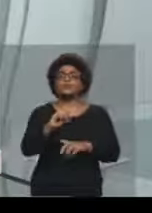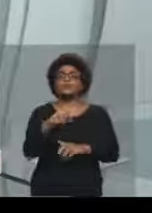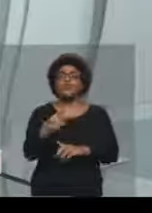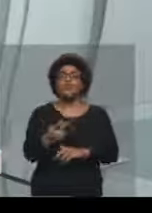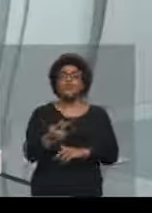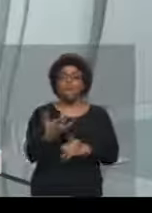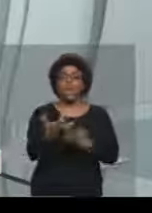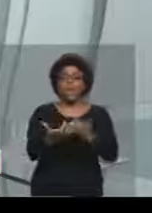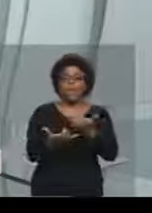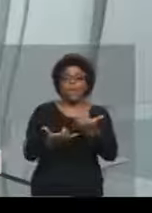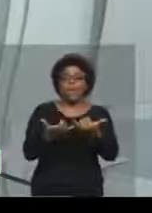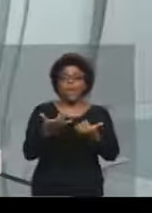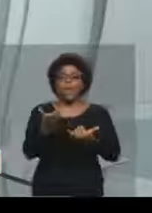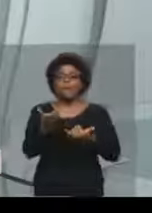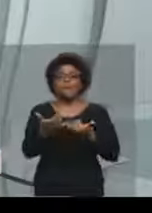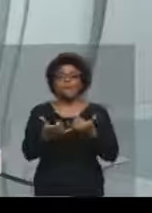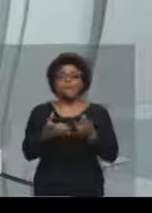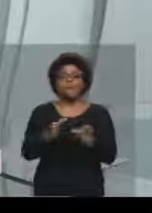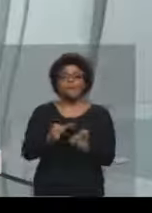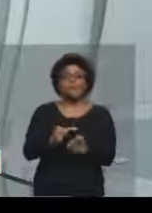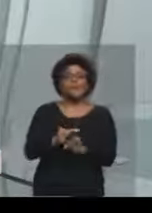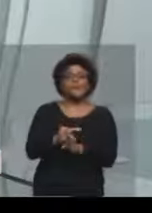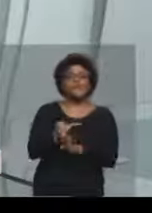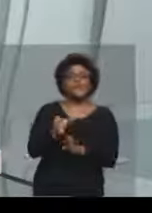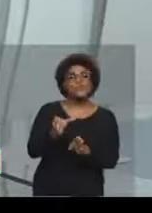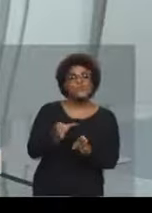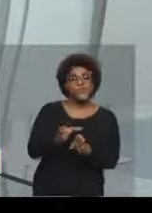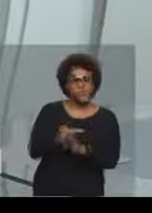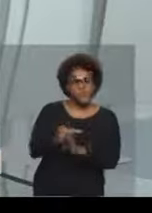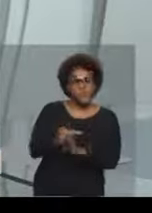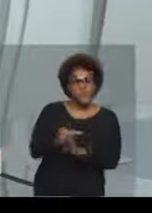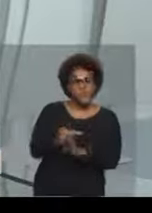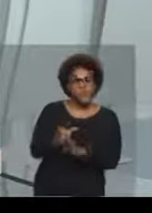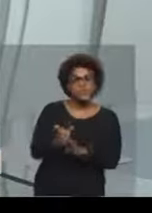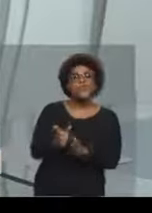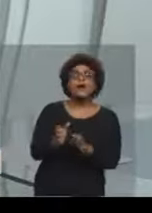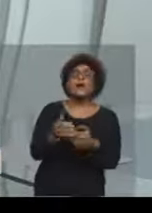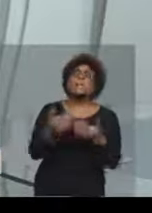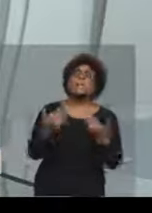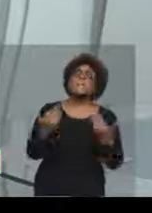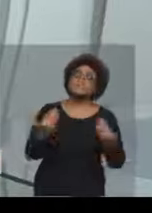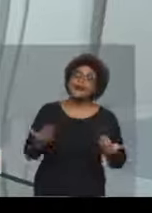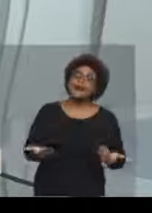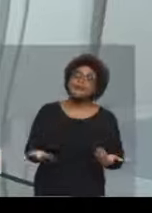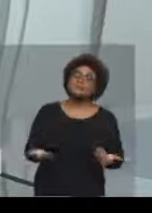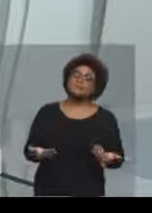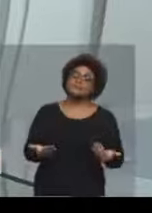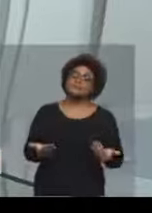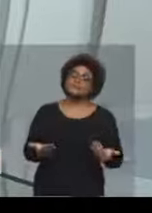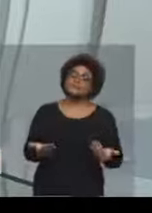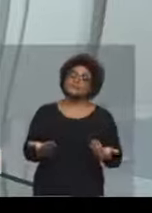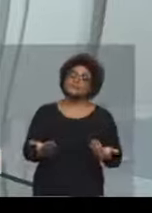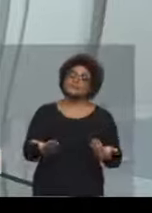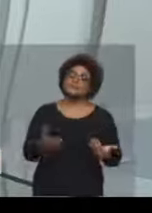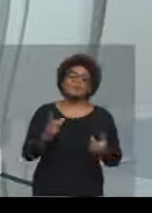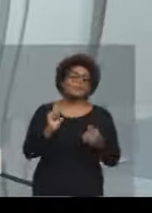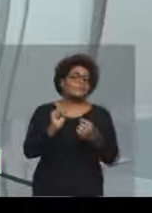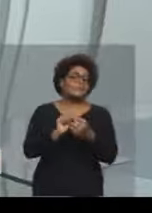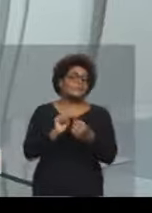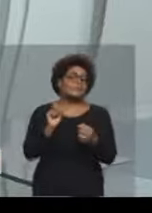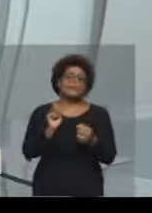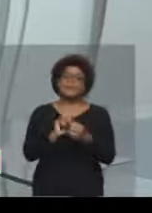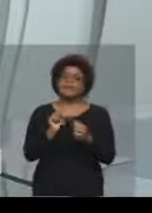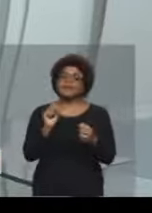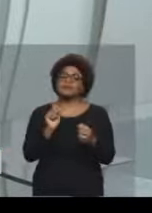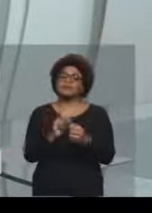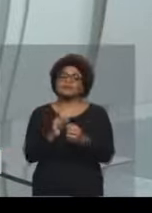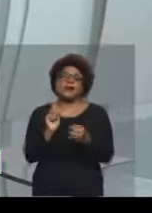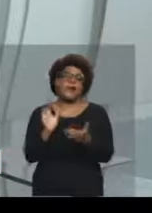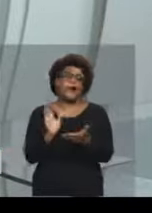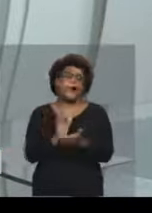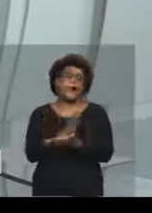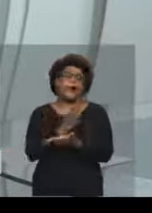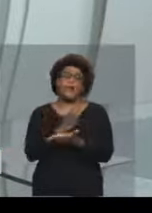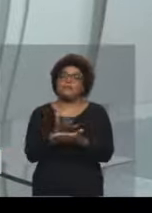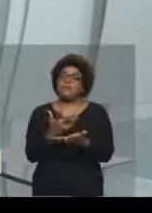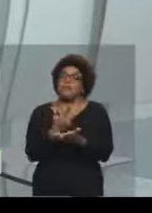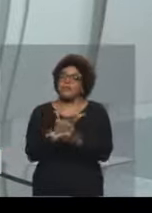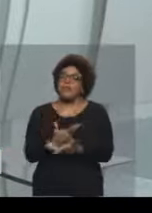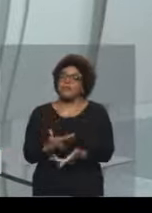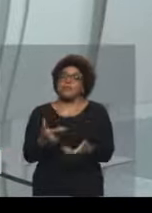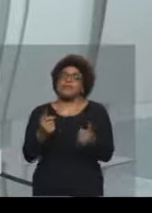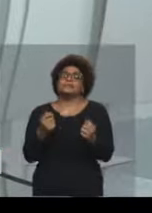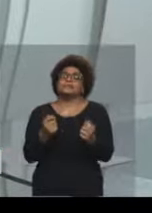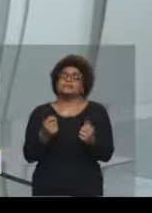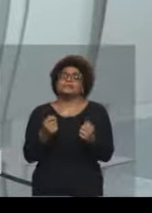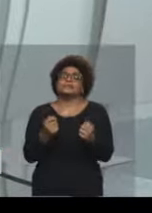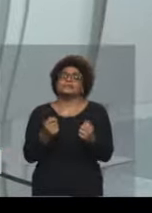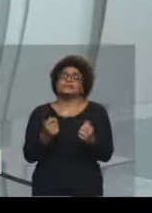como que você vai jogar, como que você... Então, ele serve para nos orientar na realização, né, de algo, né?